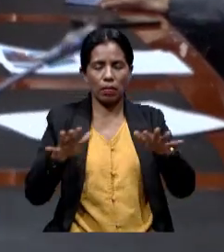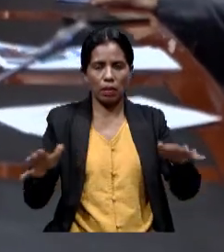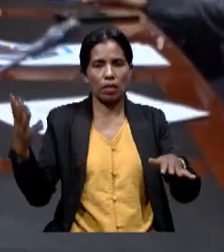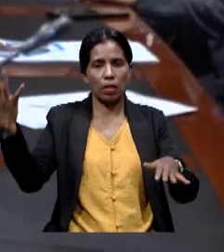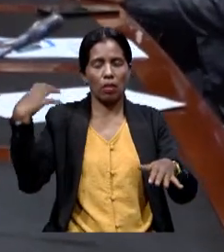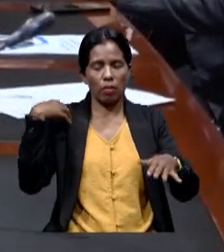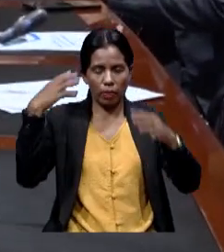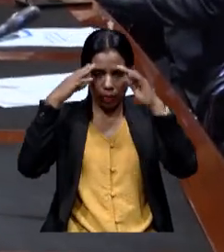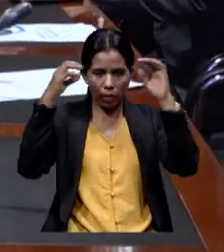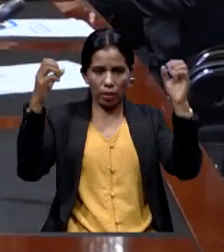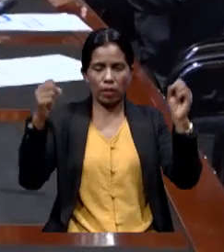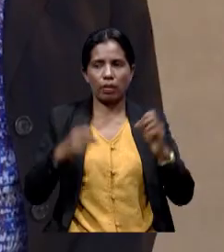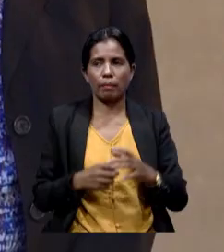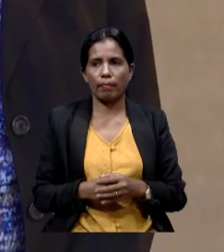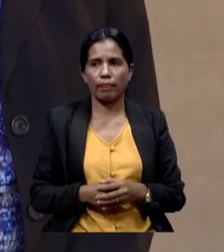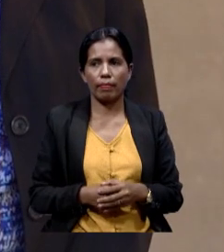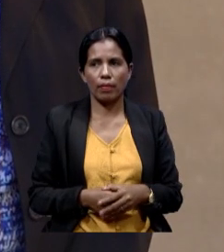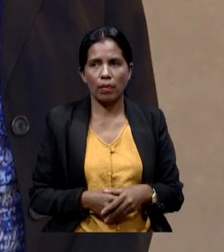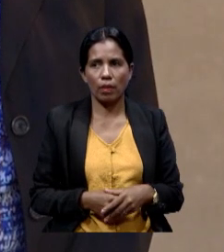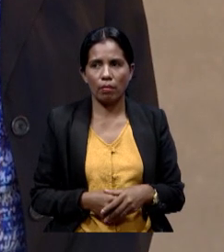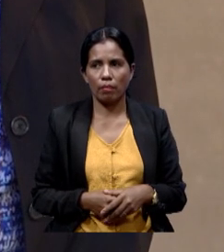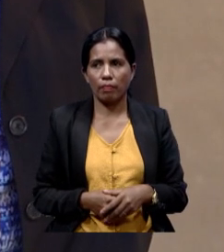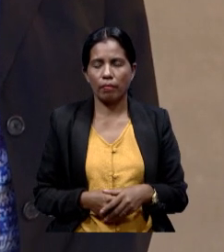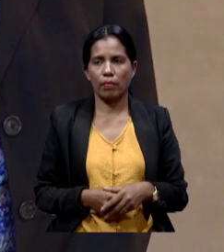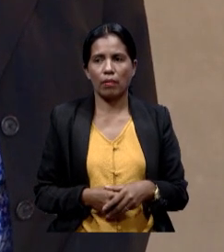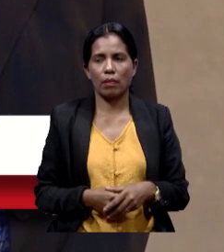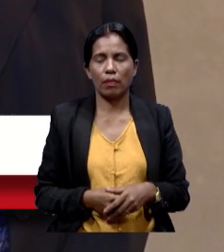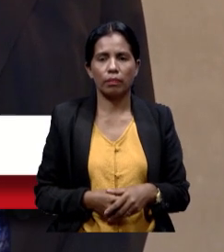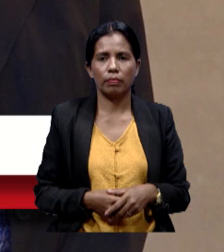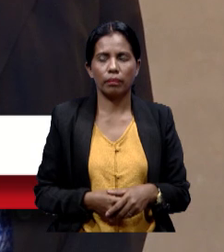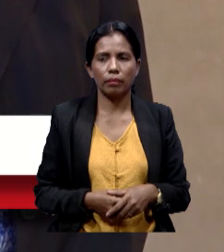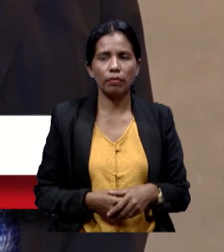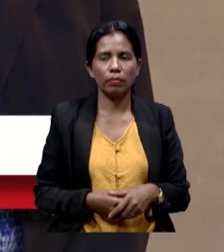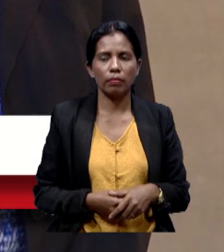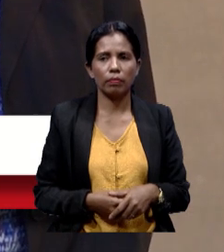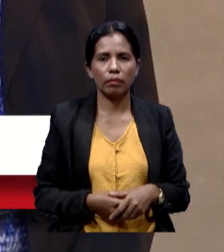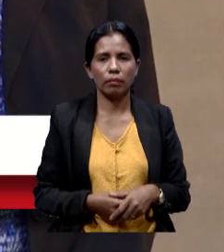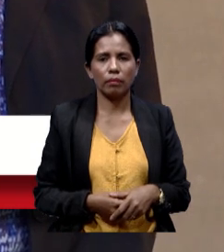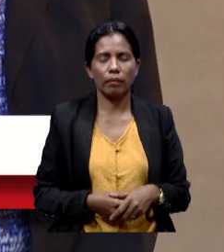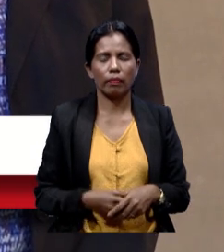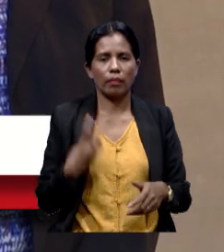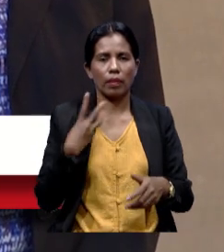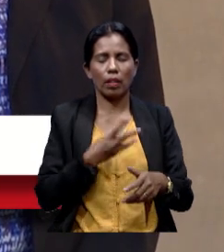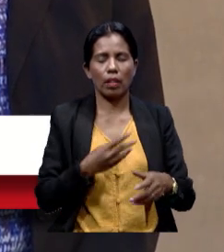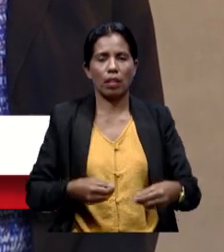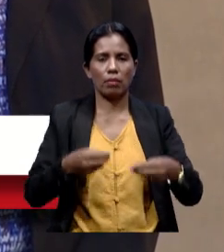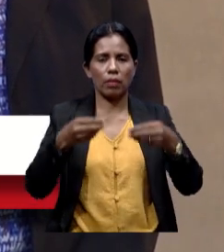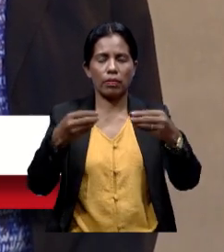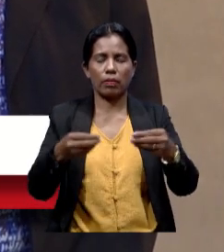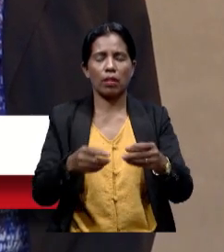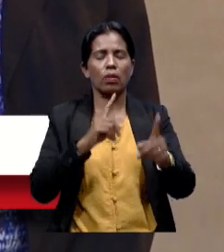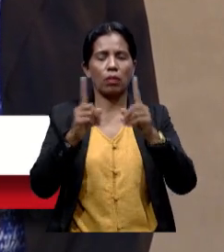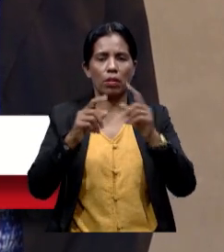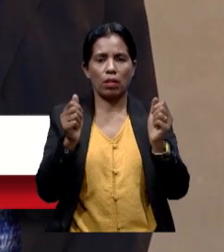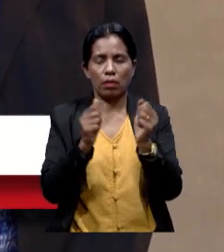Presidencial. Food to children between the age of 6 to 23 months. We also know that